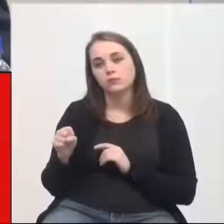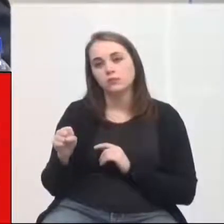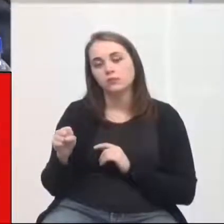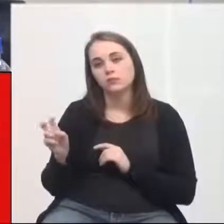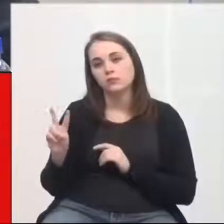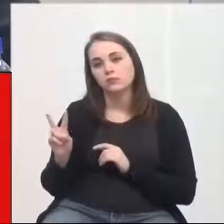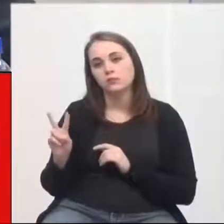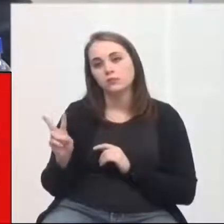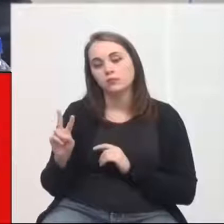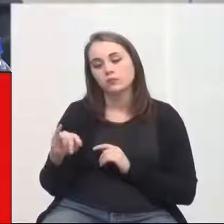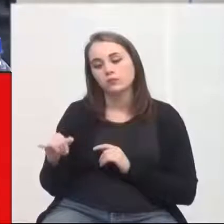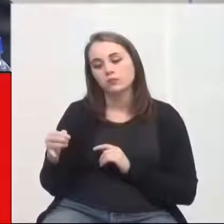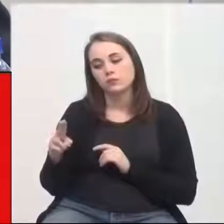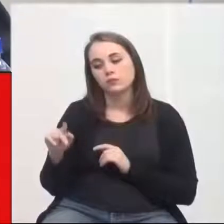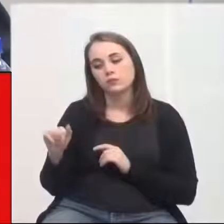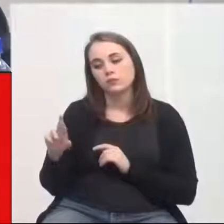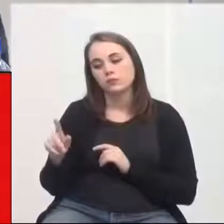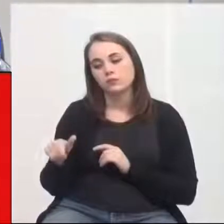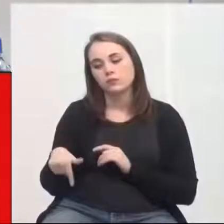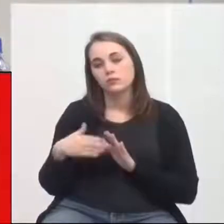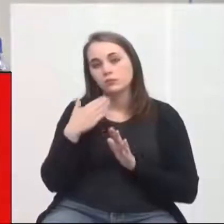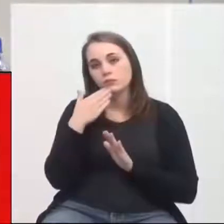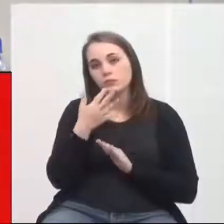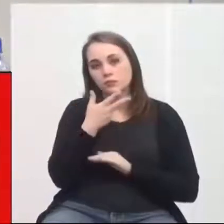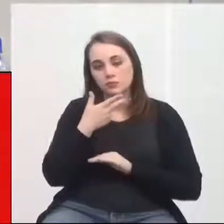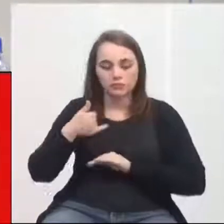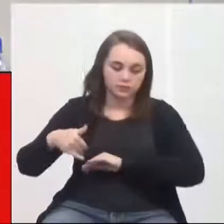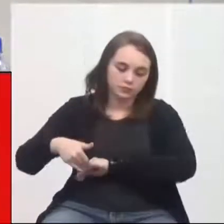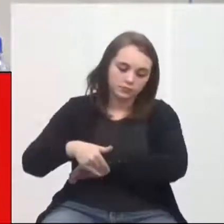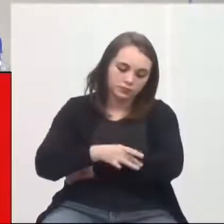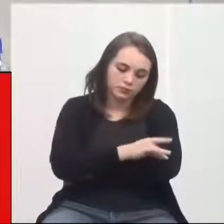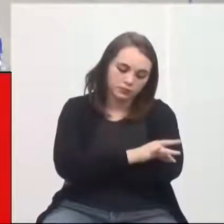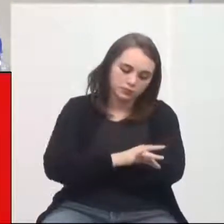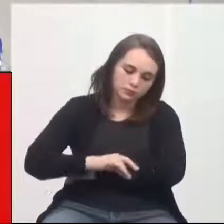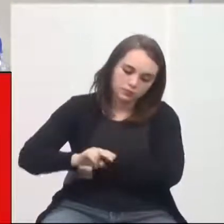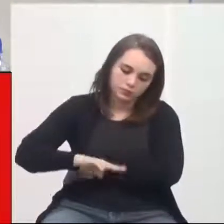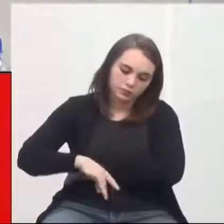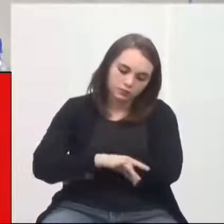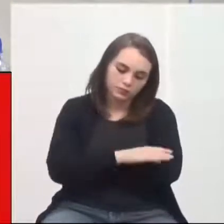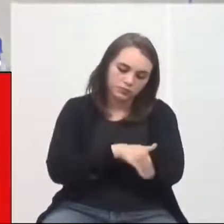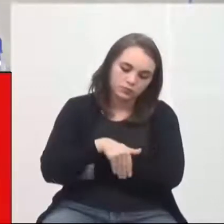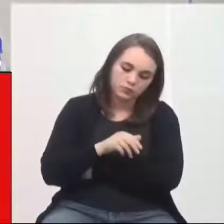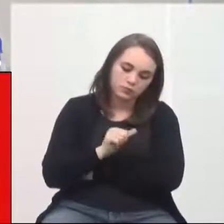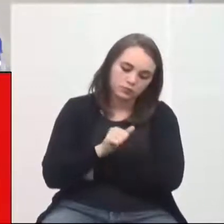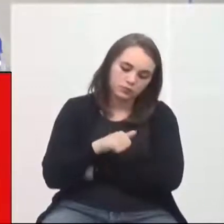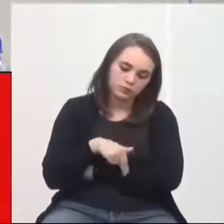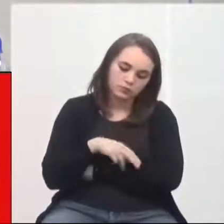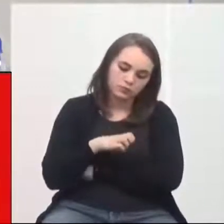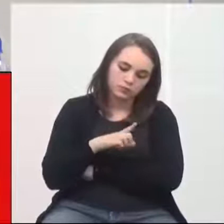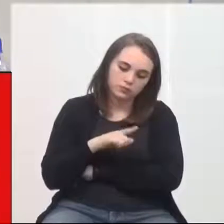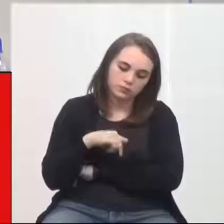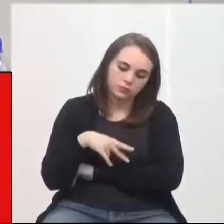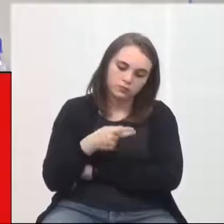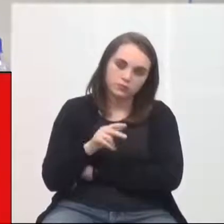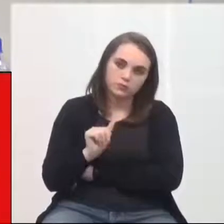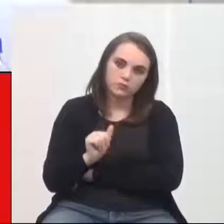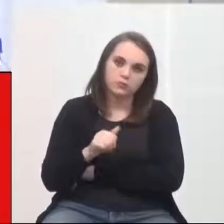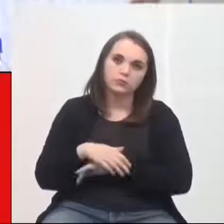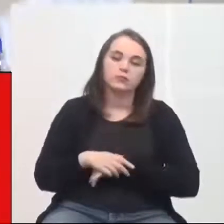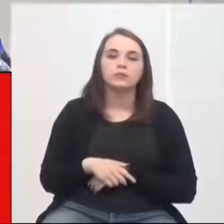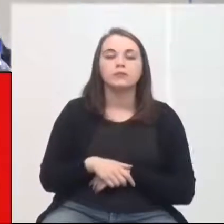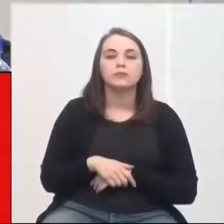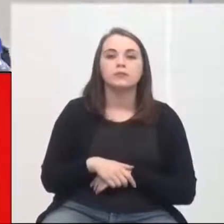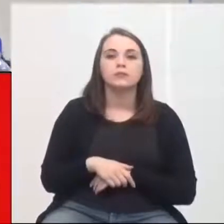1258-2021, autor vereador Juarez de Jesus dos Santos. Reparos na pavimentação asfáltica da rua Canelinha, de frente ao imóvel 17, no bairro Boa